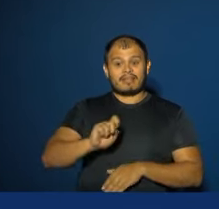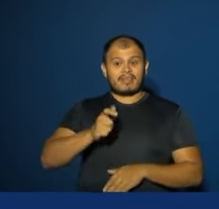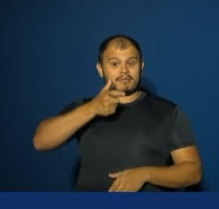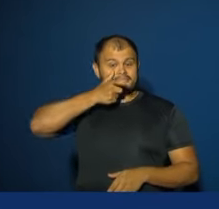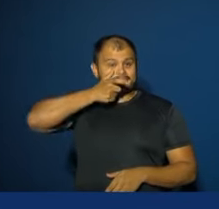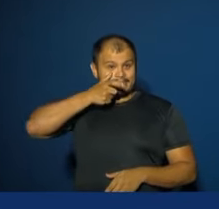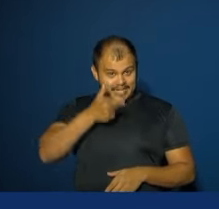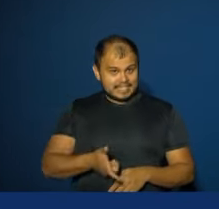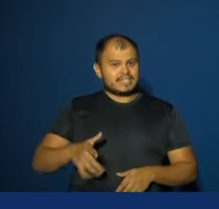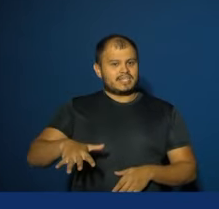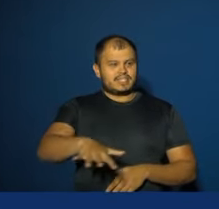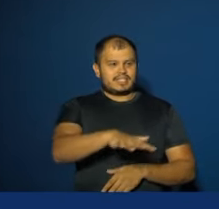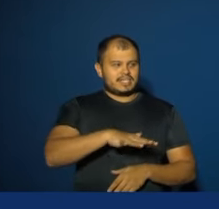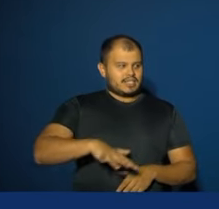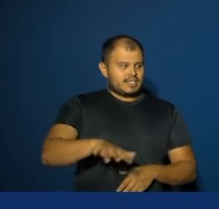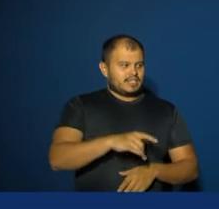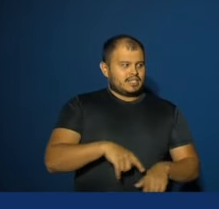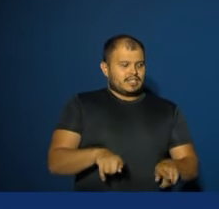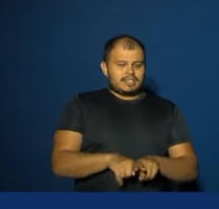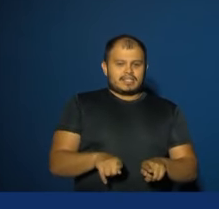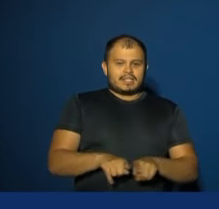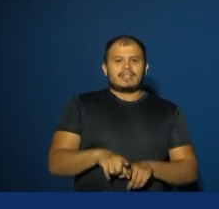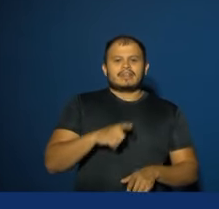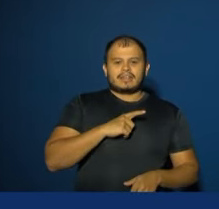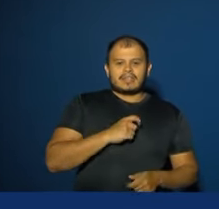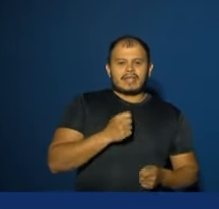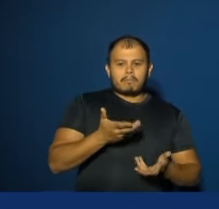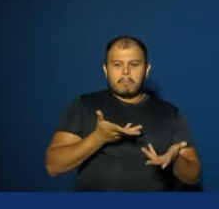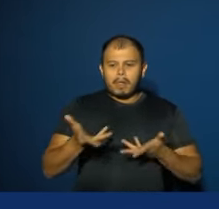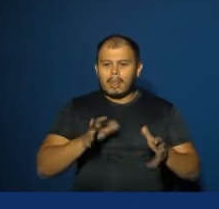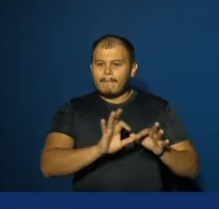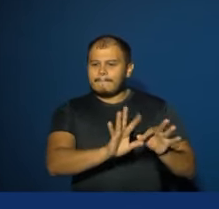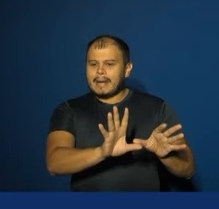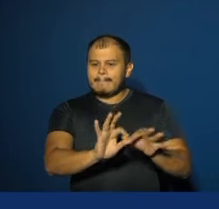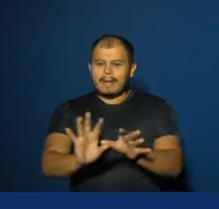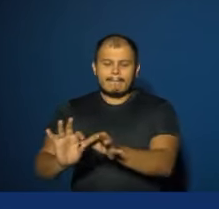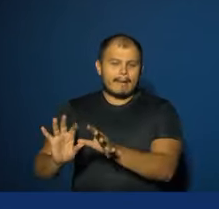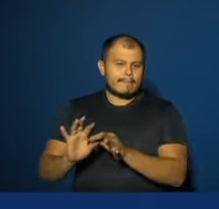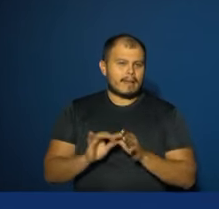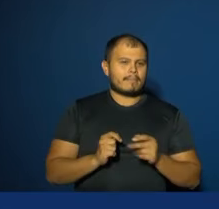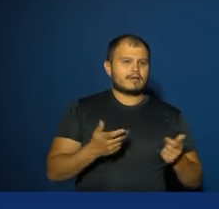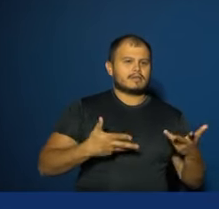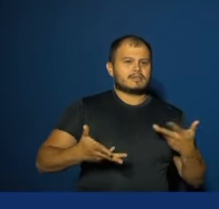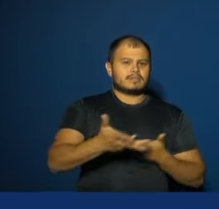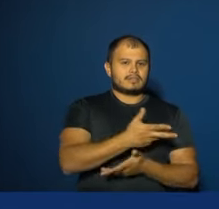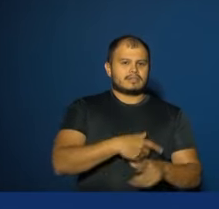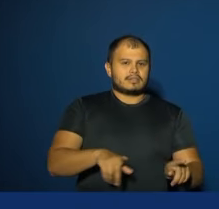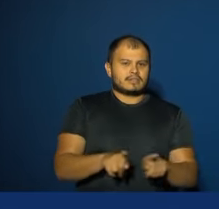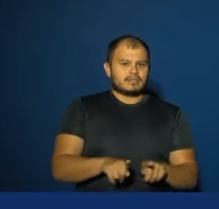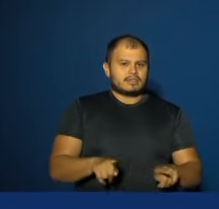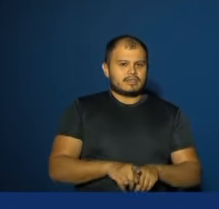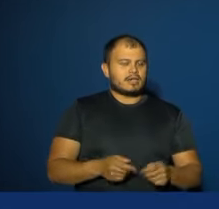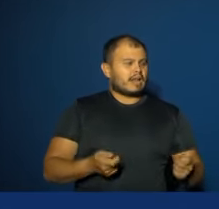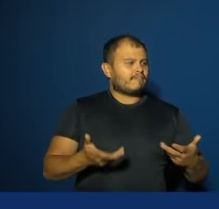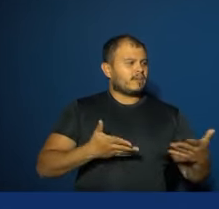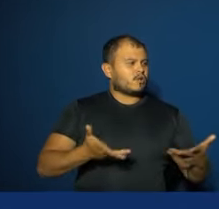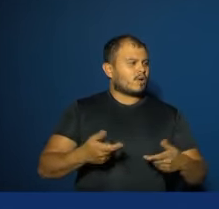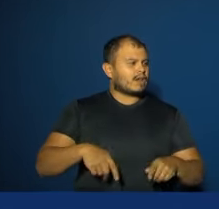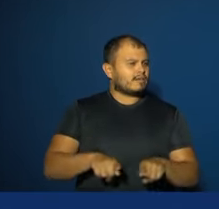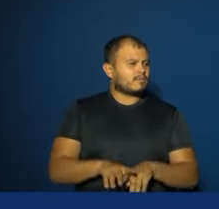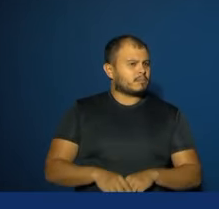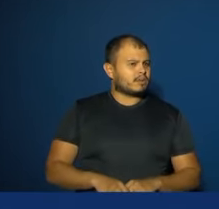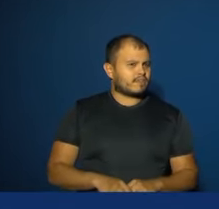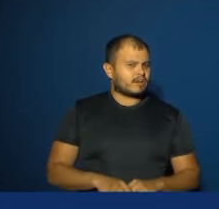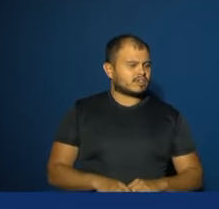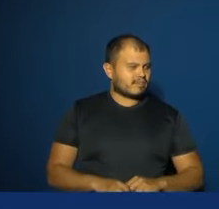interessante para o setor, obviamente, liberalização do mercado, transição energética no Brasil e globalmente. Isso traz uns